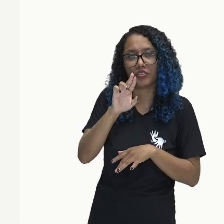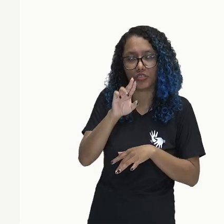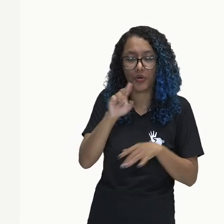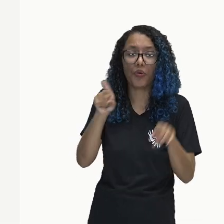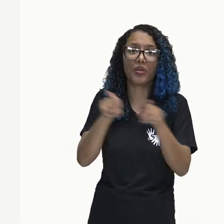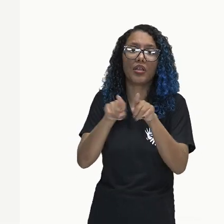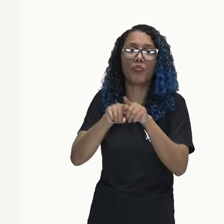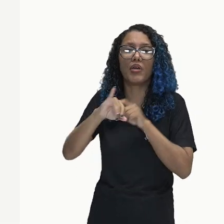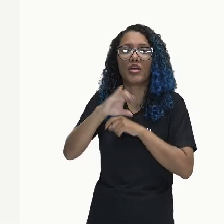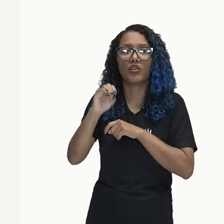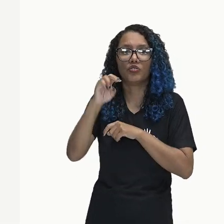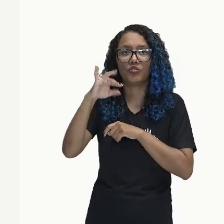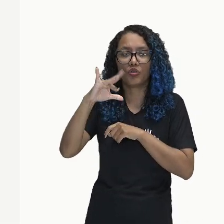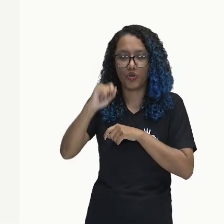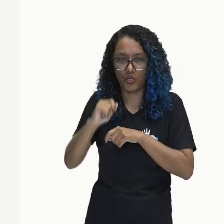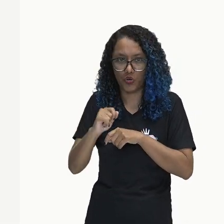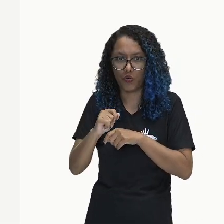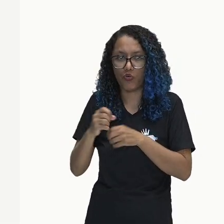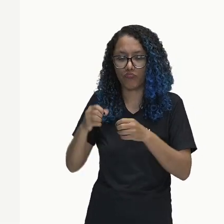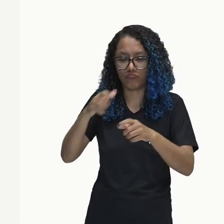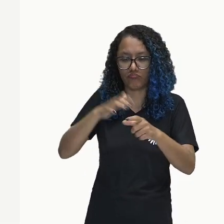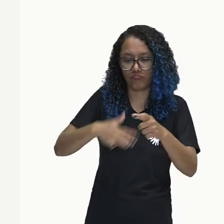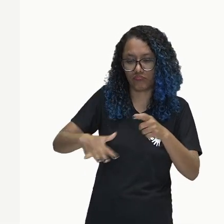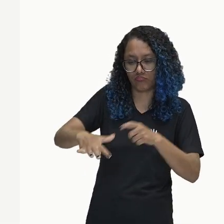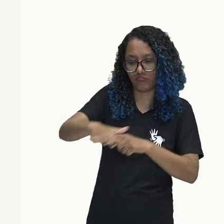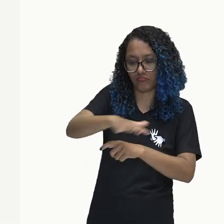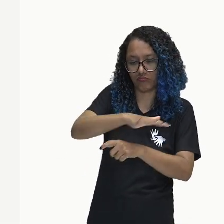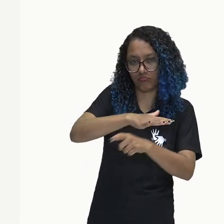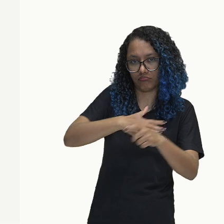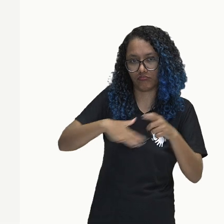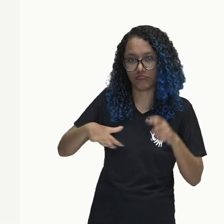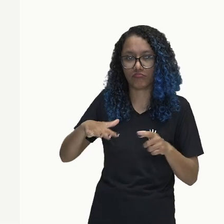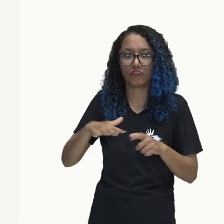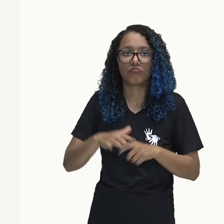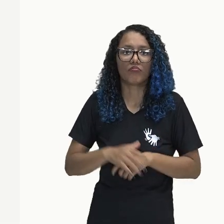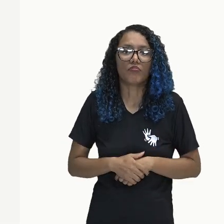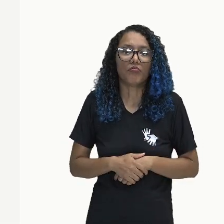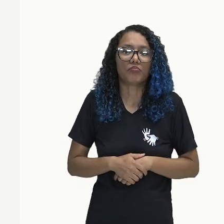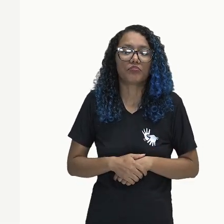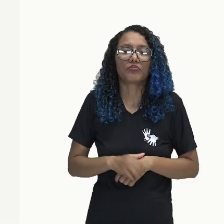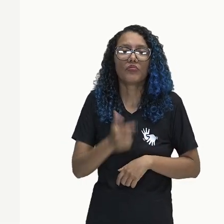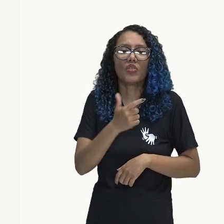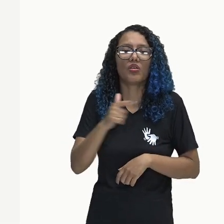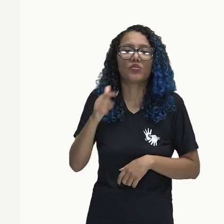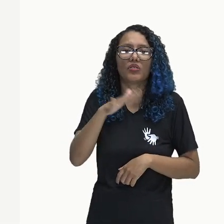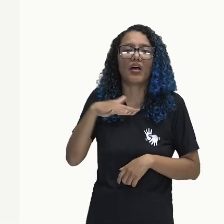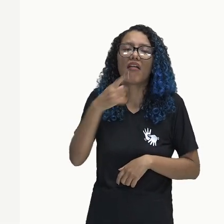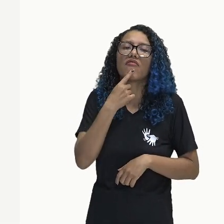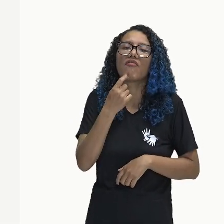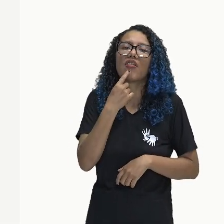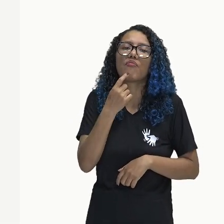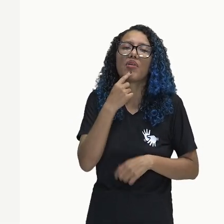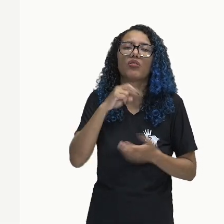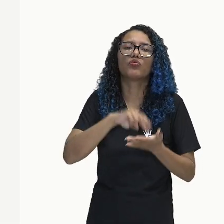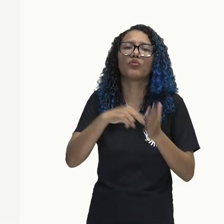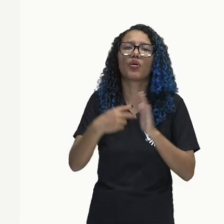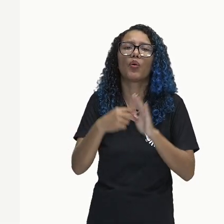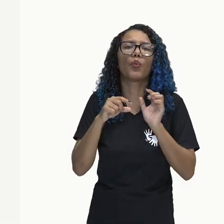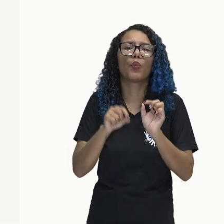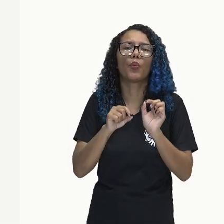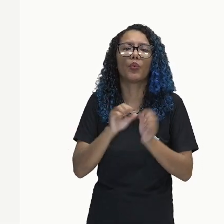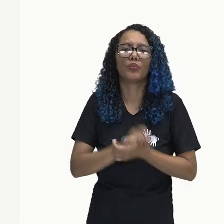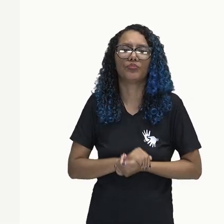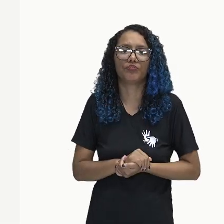Jônico. Professor, e esses outros territórios em vermelho, professor? O que significa? Gente, é o